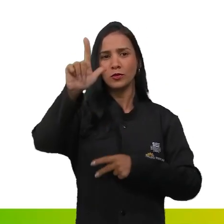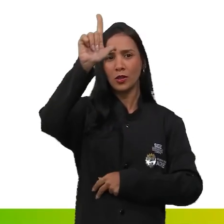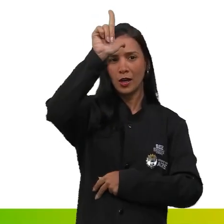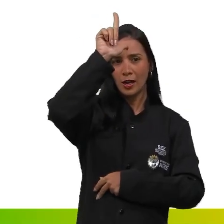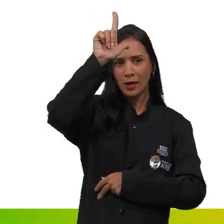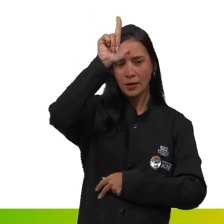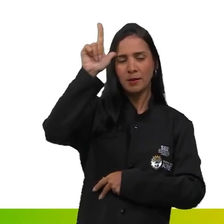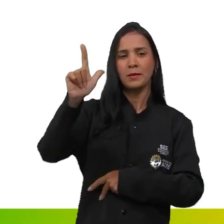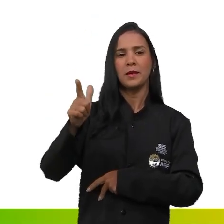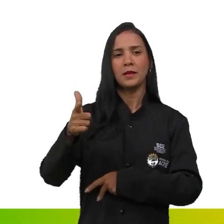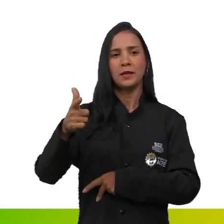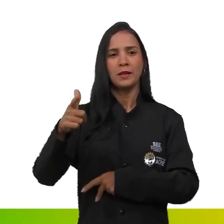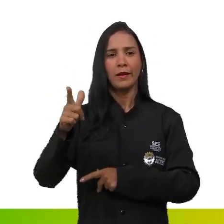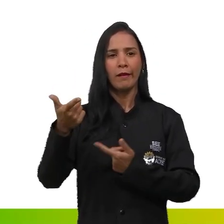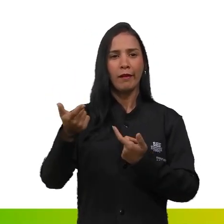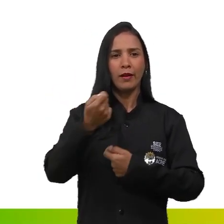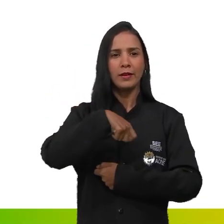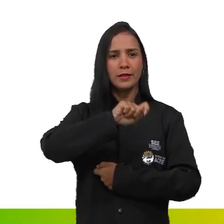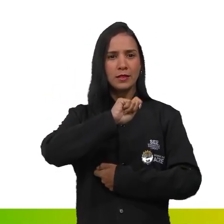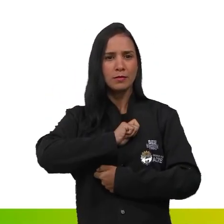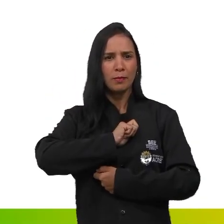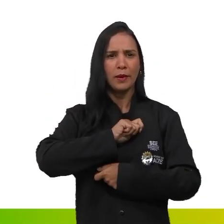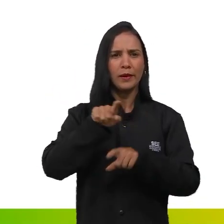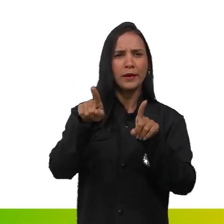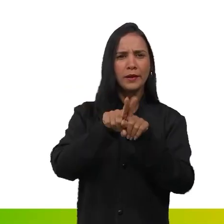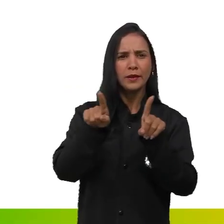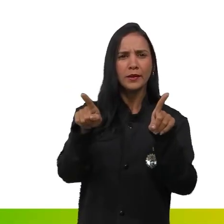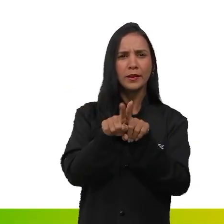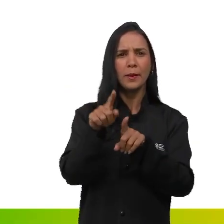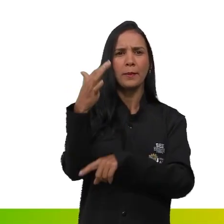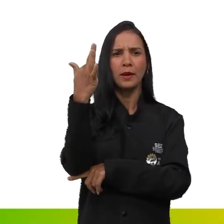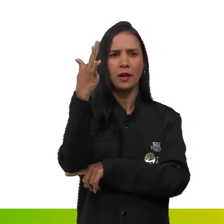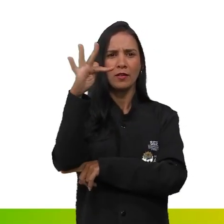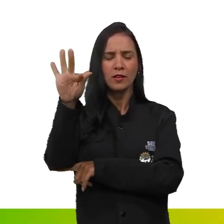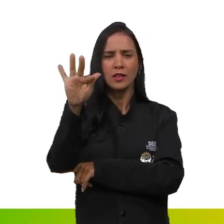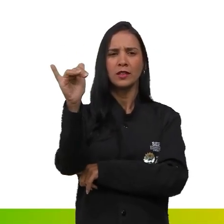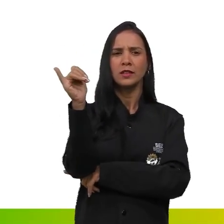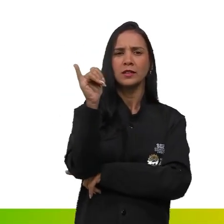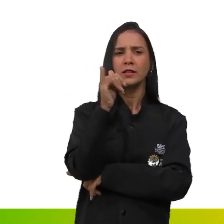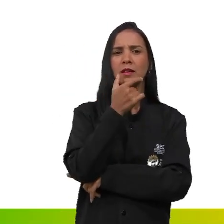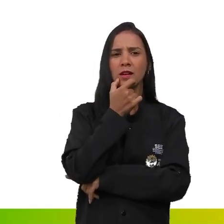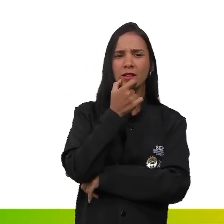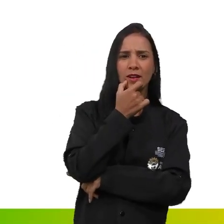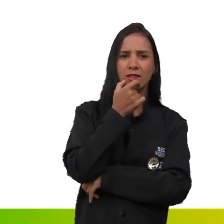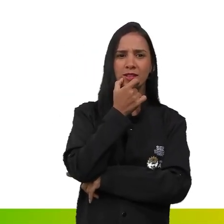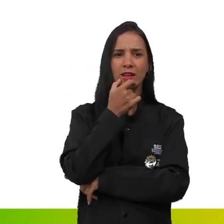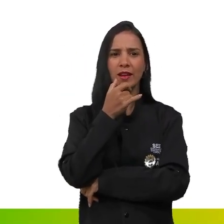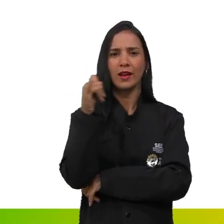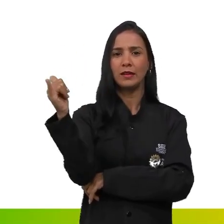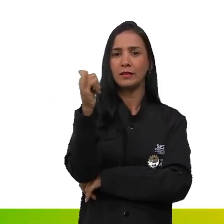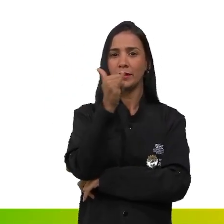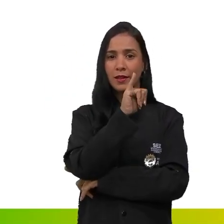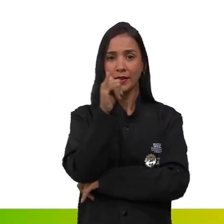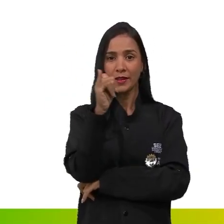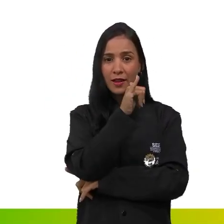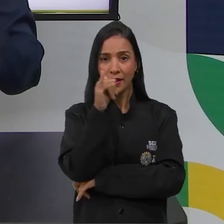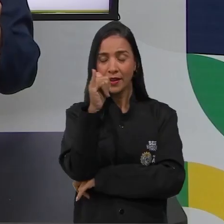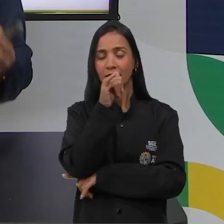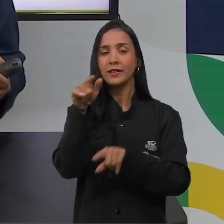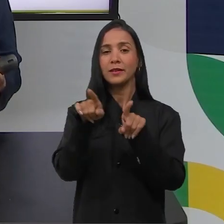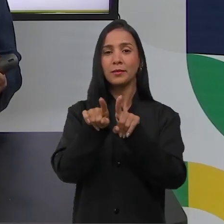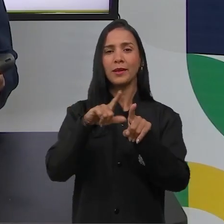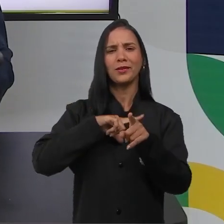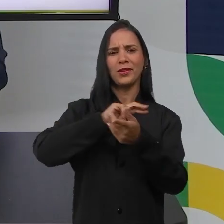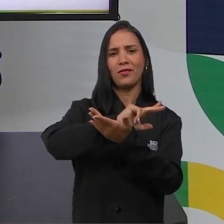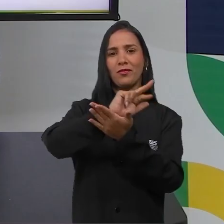lado nós temos a Itália, a Holanda, a Inglaterra e até mesmo a França. Professor, o que essa imagem então